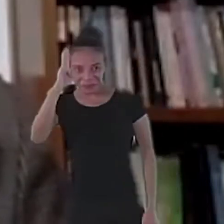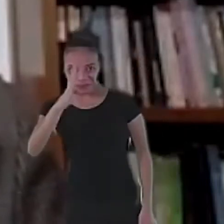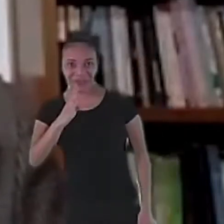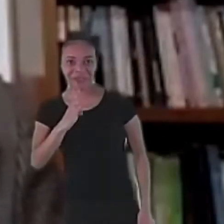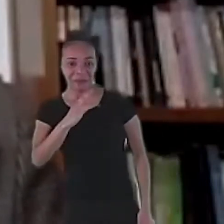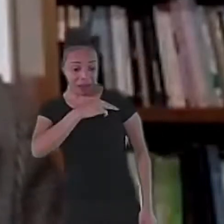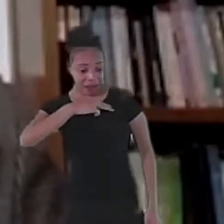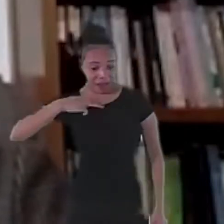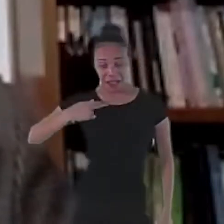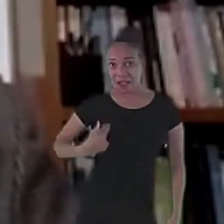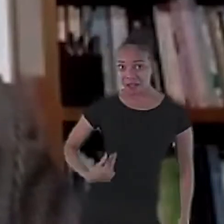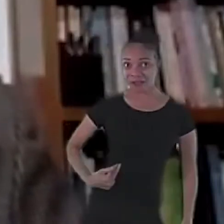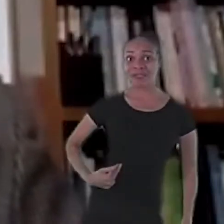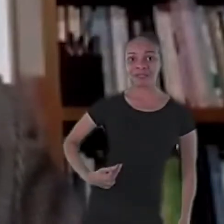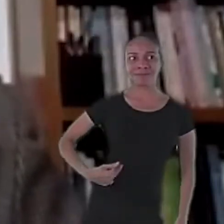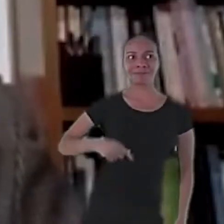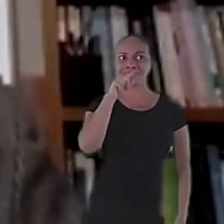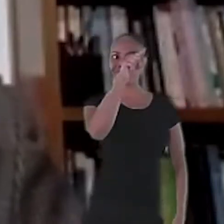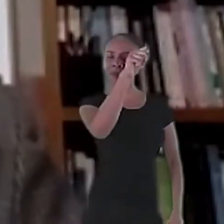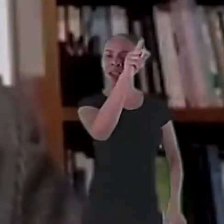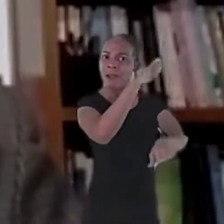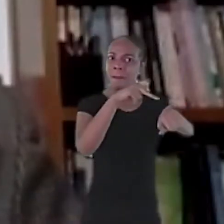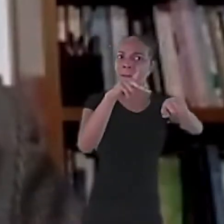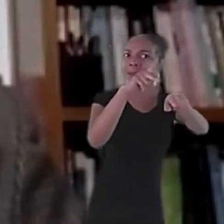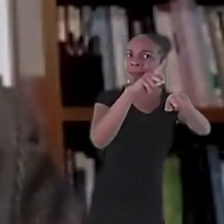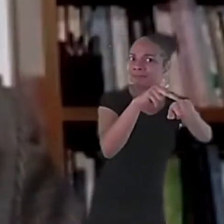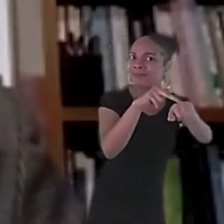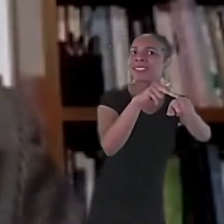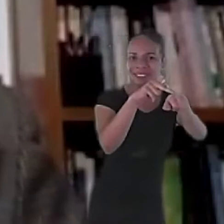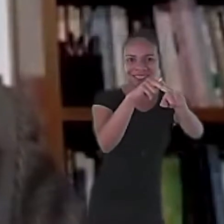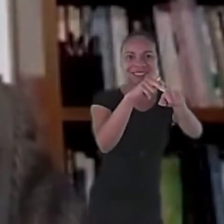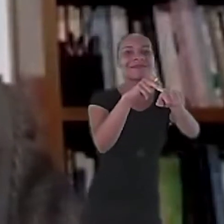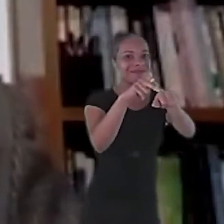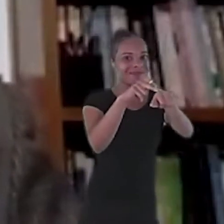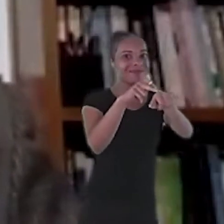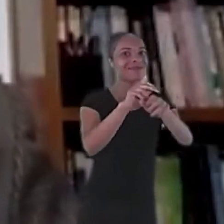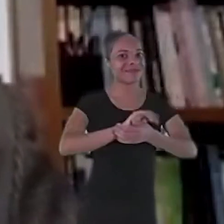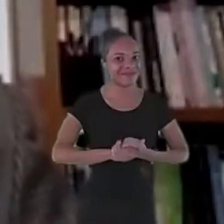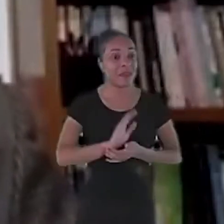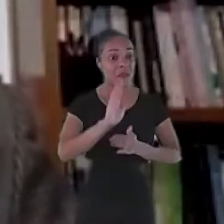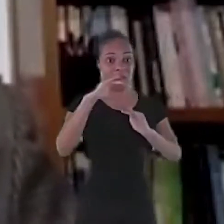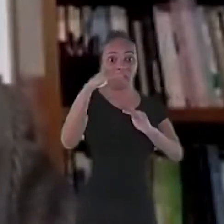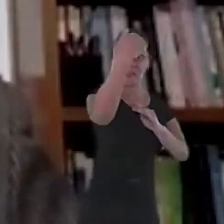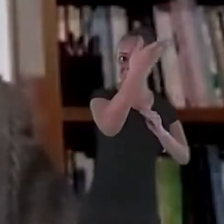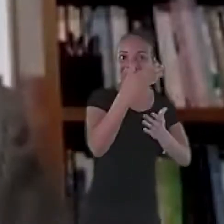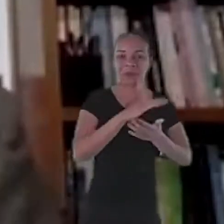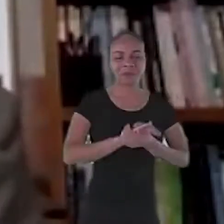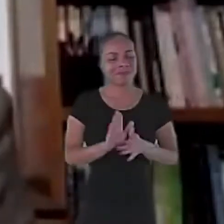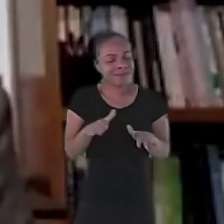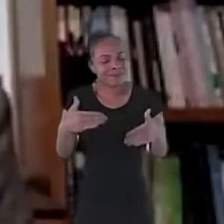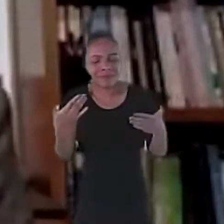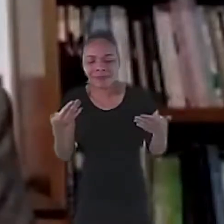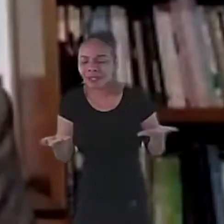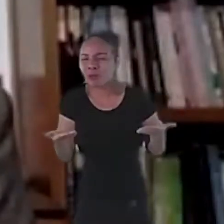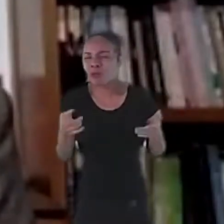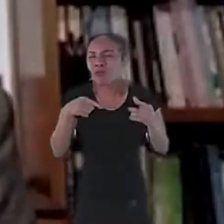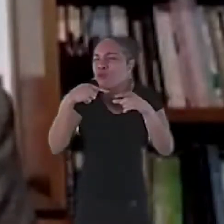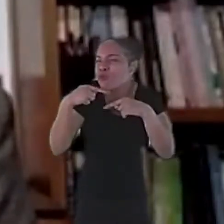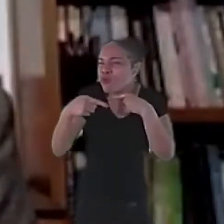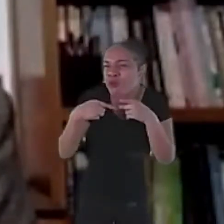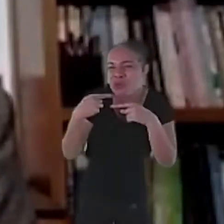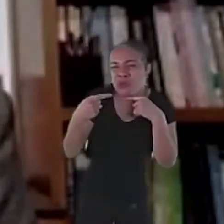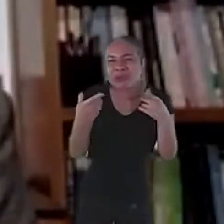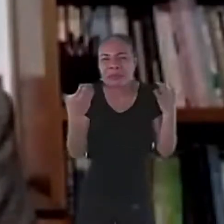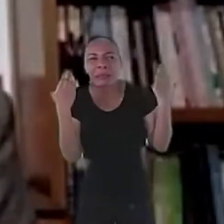por excelência, o país estrangeiro. Então, não houve dúvida